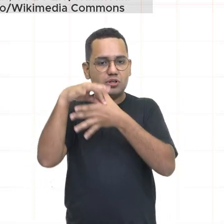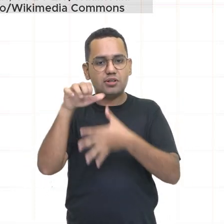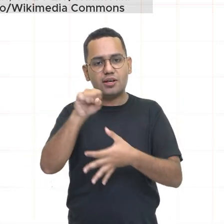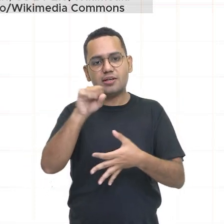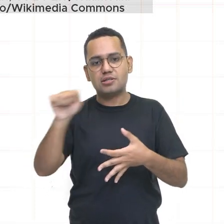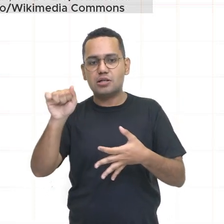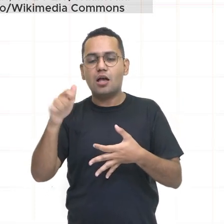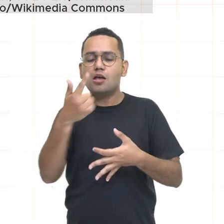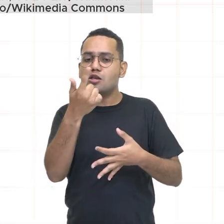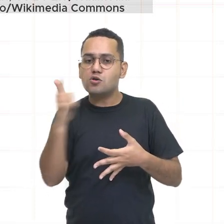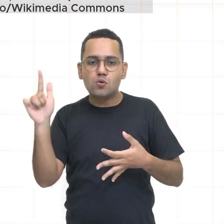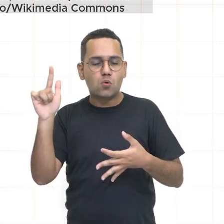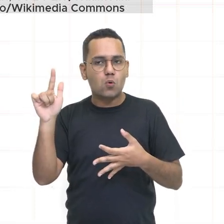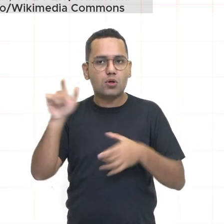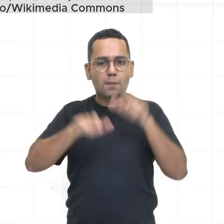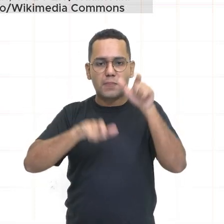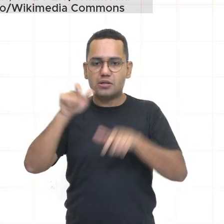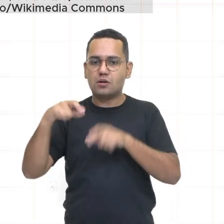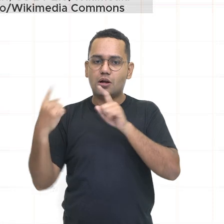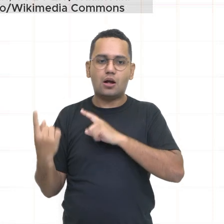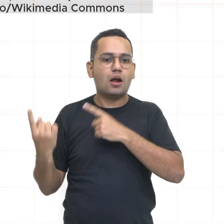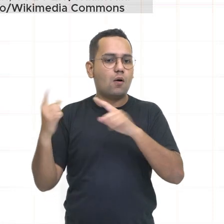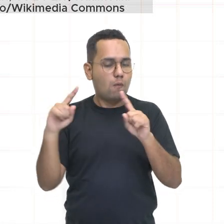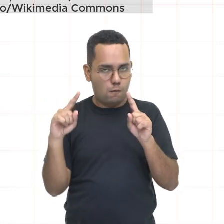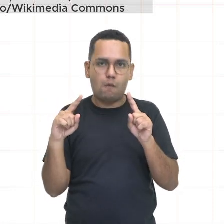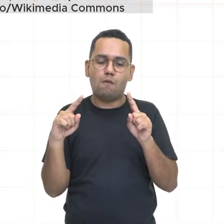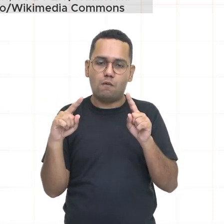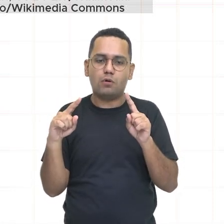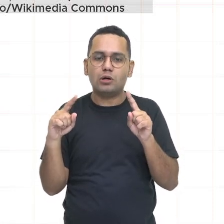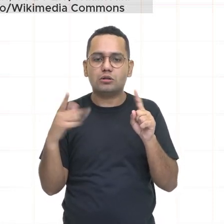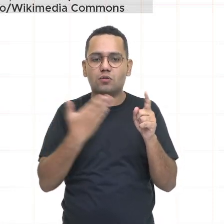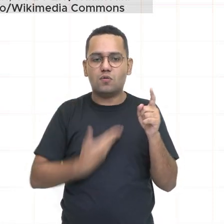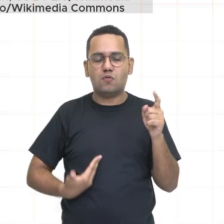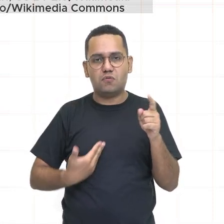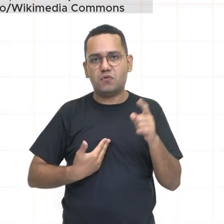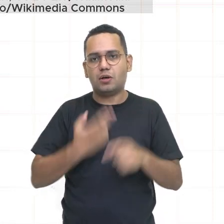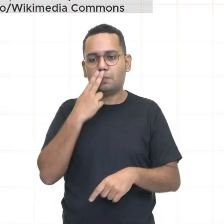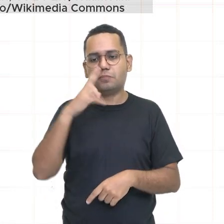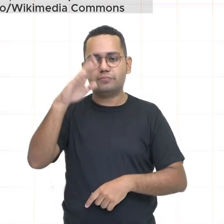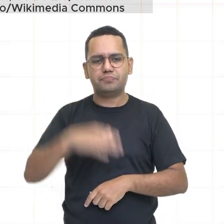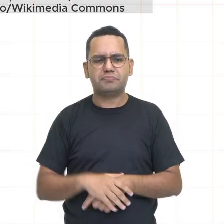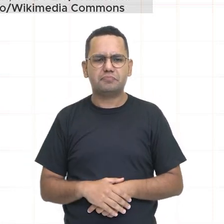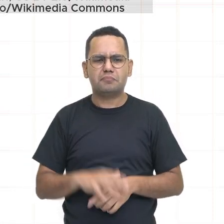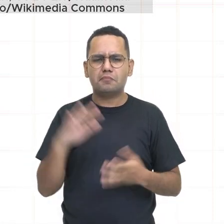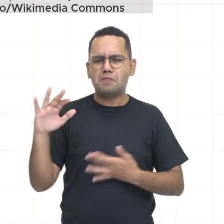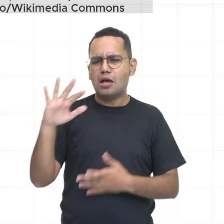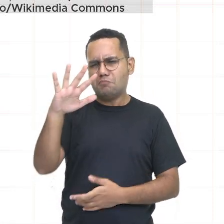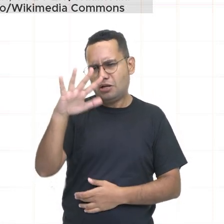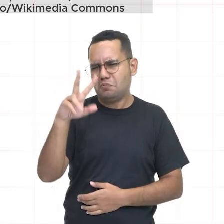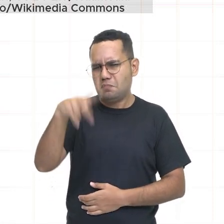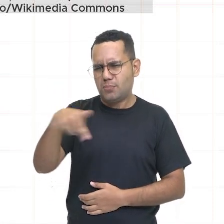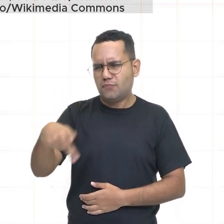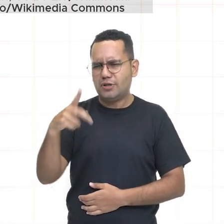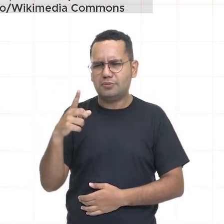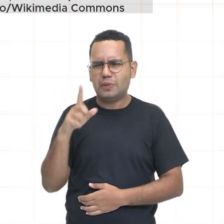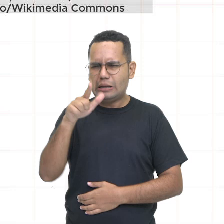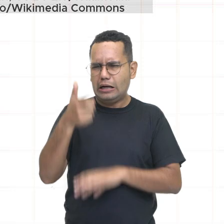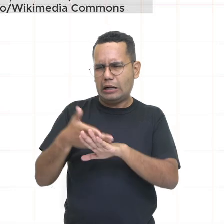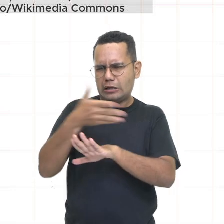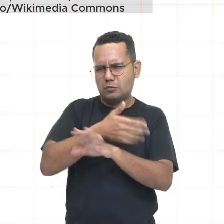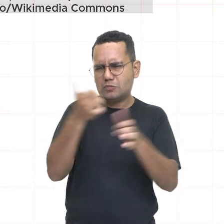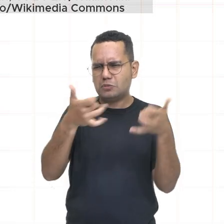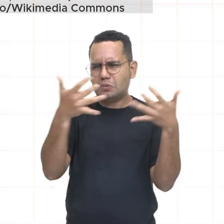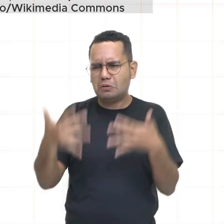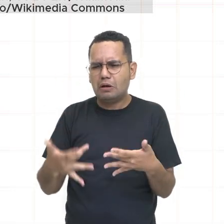opositores internos para consolidar o poder de Hitler. Professora, mas SA não era uma das práticas que